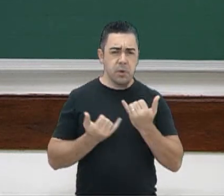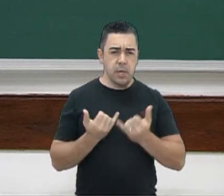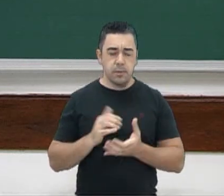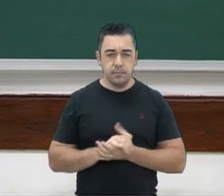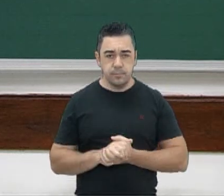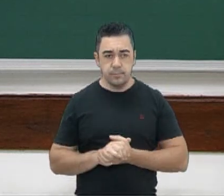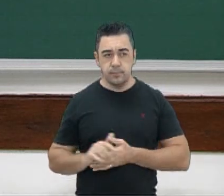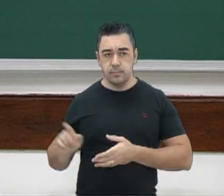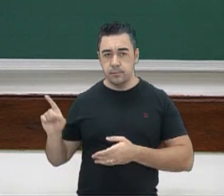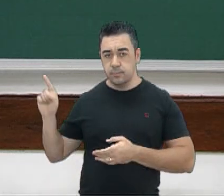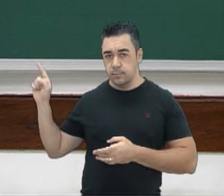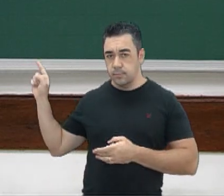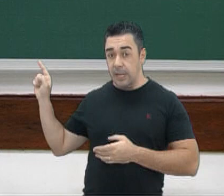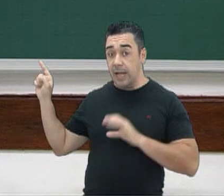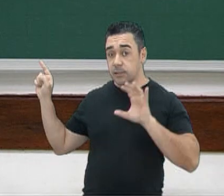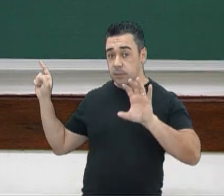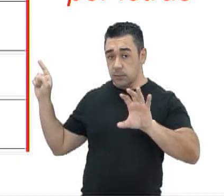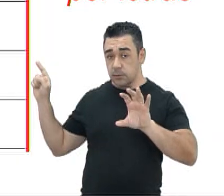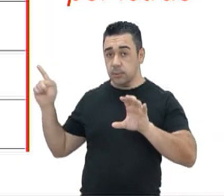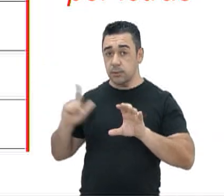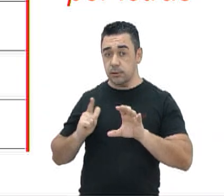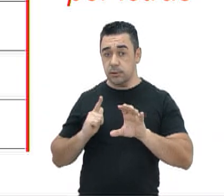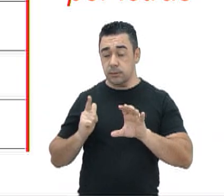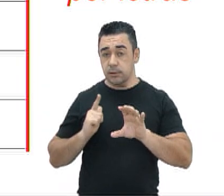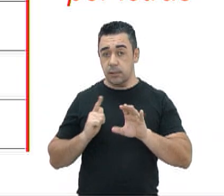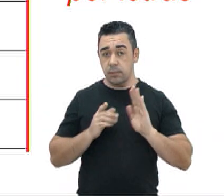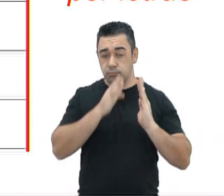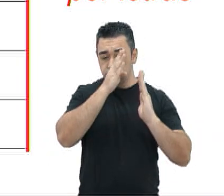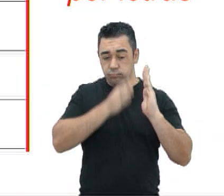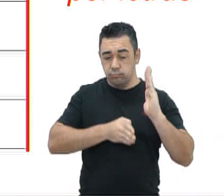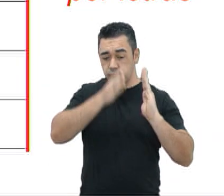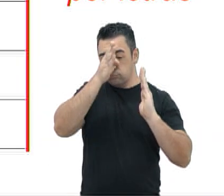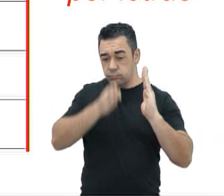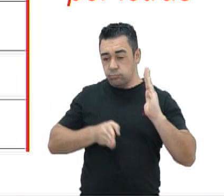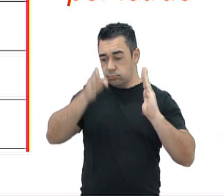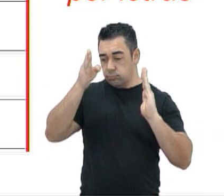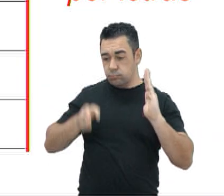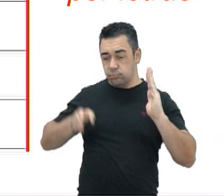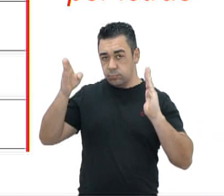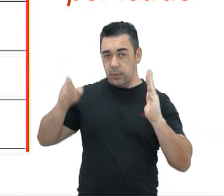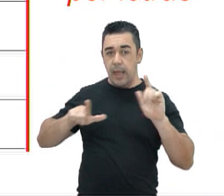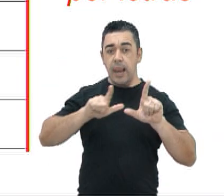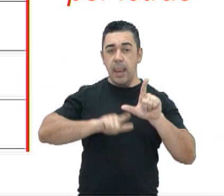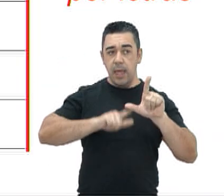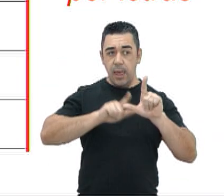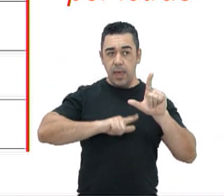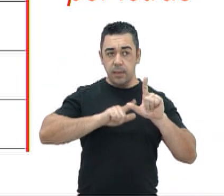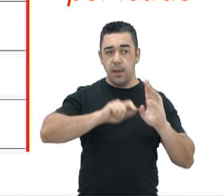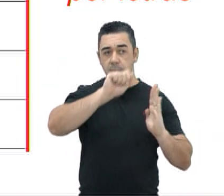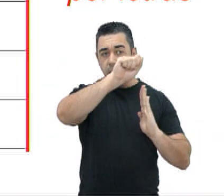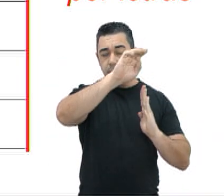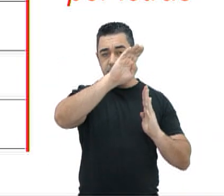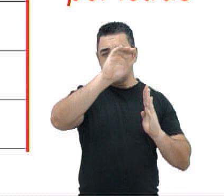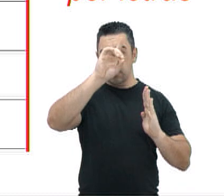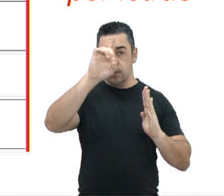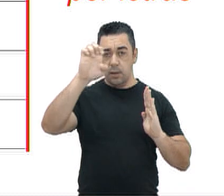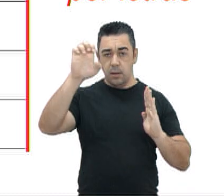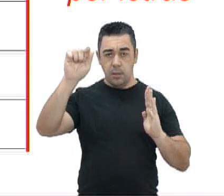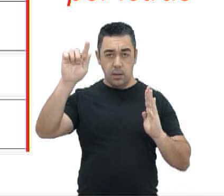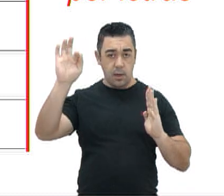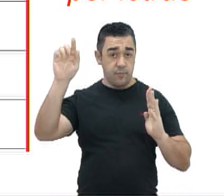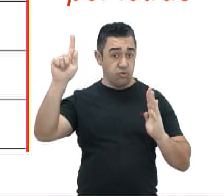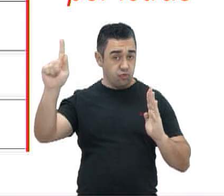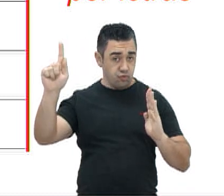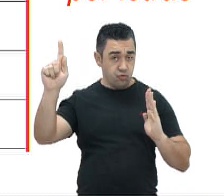tabuleiro. O tabuleiro ele é disposto por linhas verticais identificadas por letras, conforme você pode ver aqui em vermelho na sua